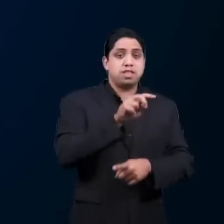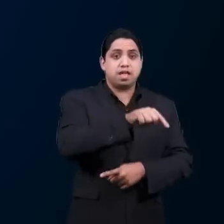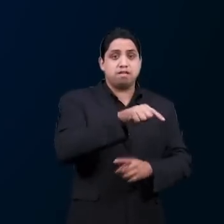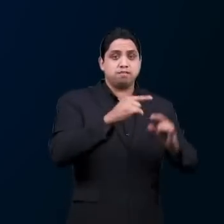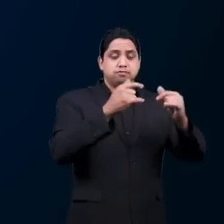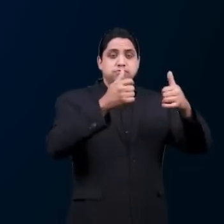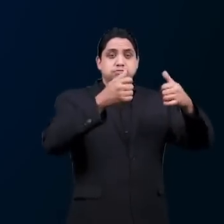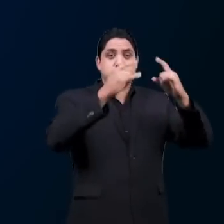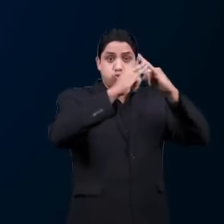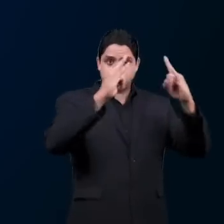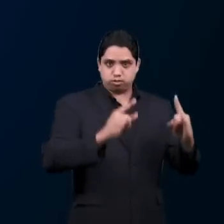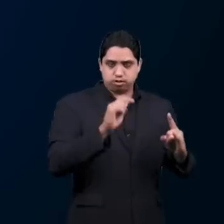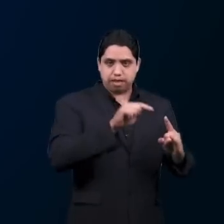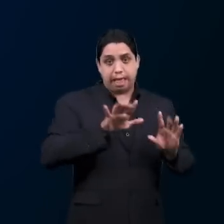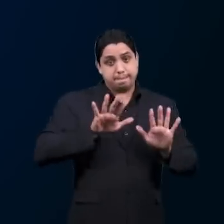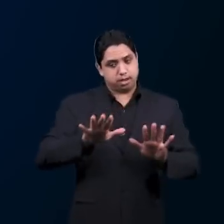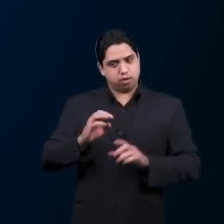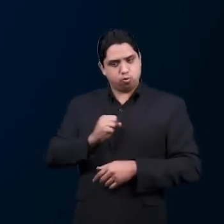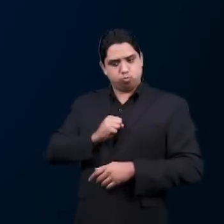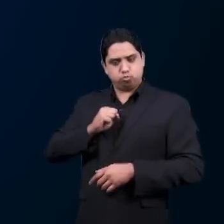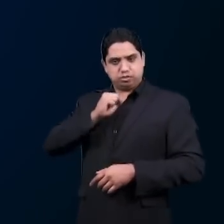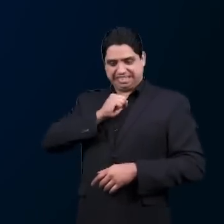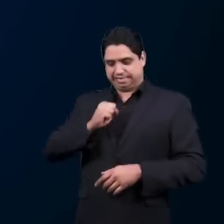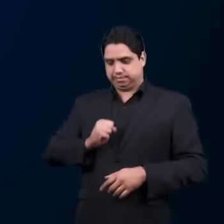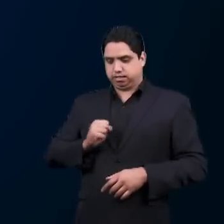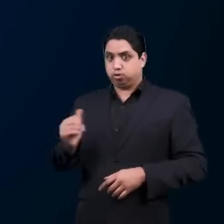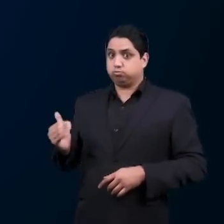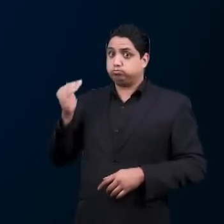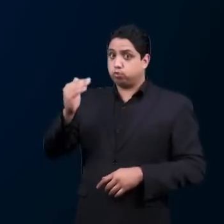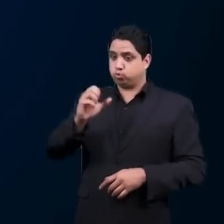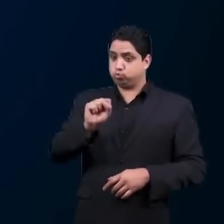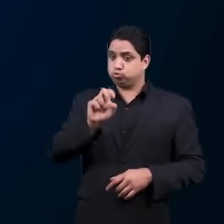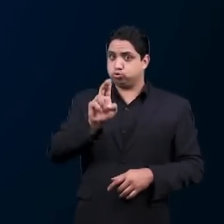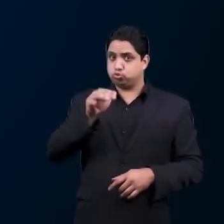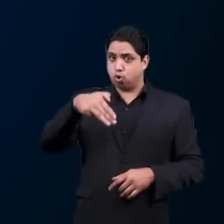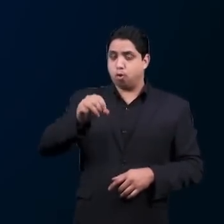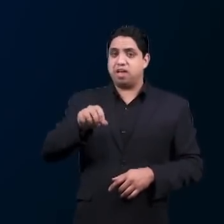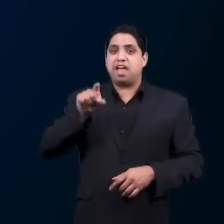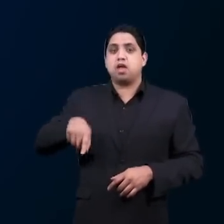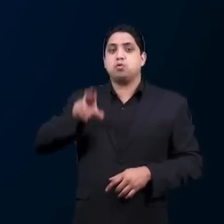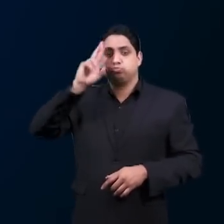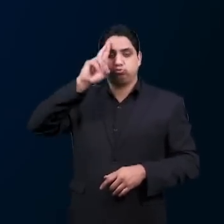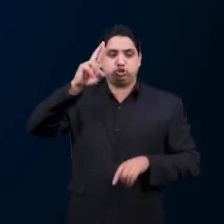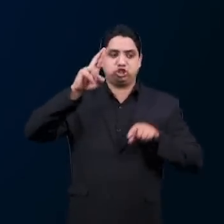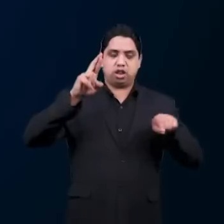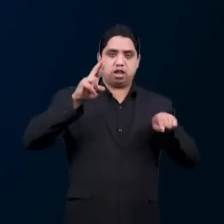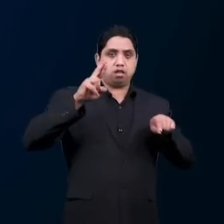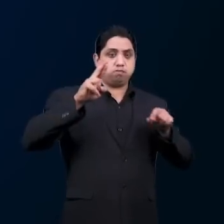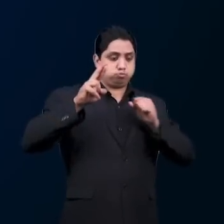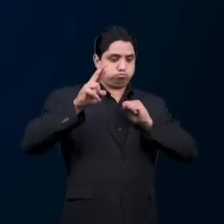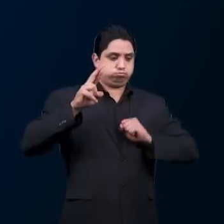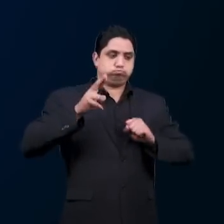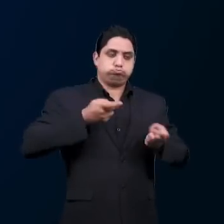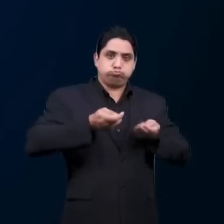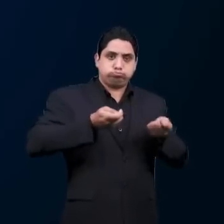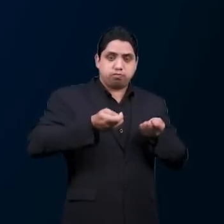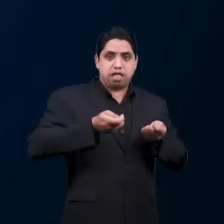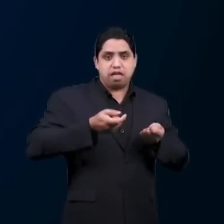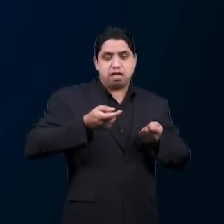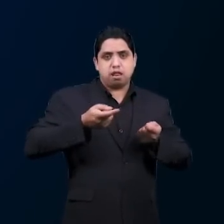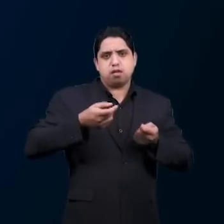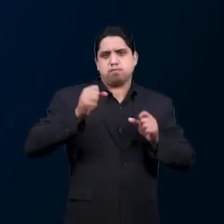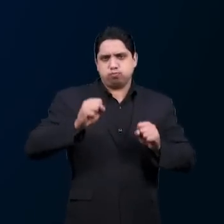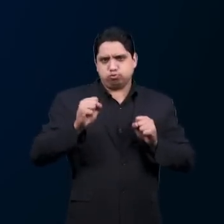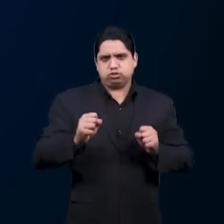templo. Já o sumo sacerdote era basicamente o chefe dos sacerdotes. Ele até